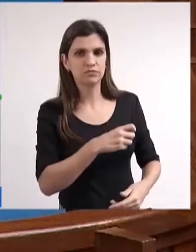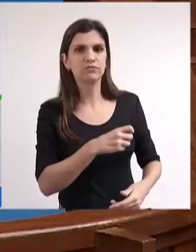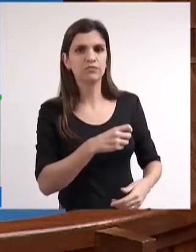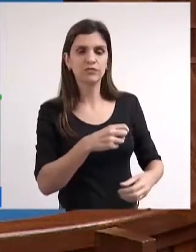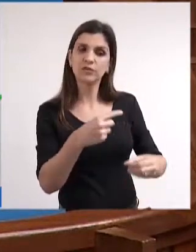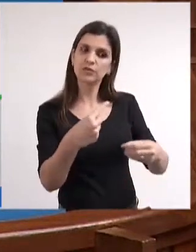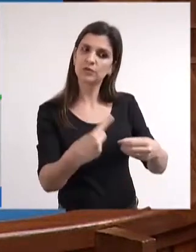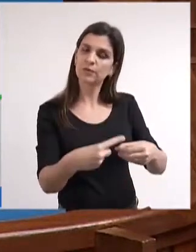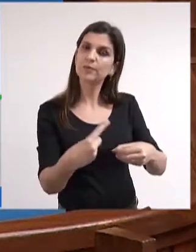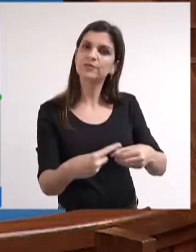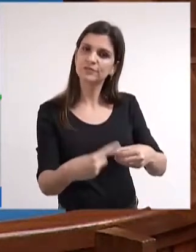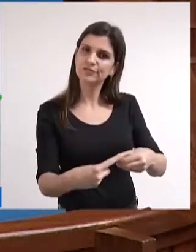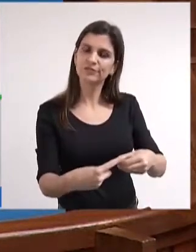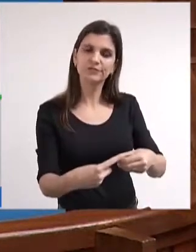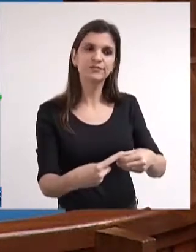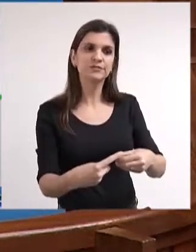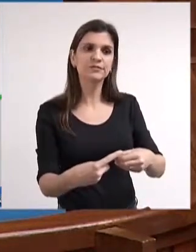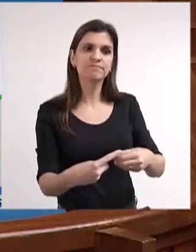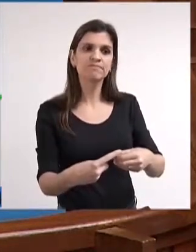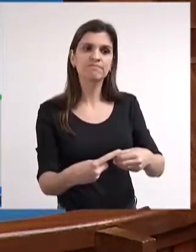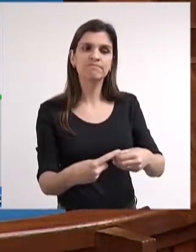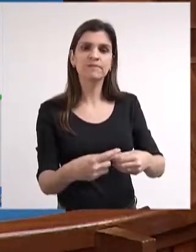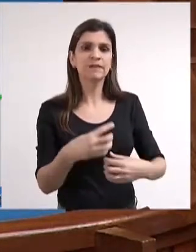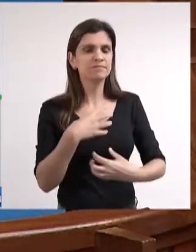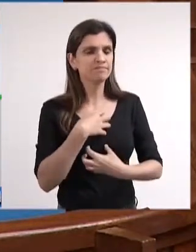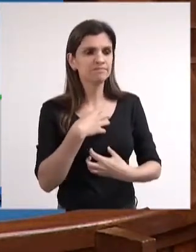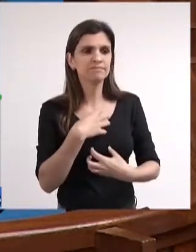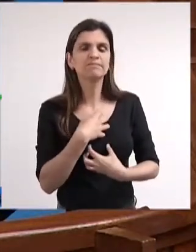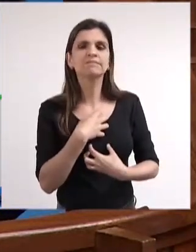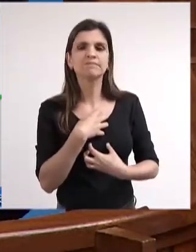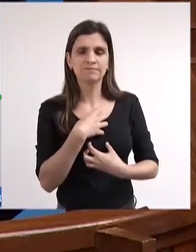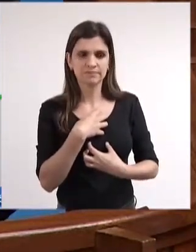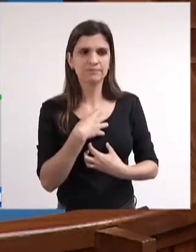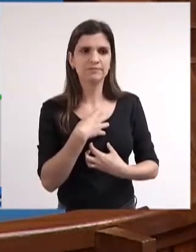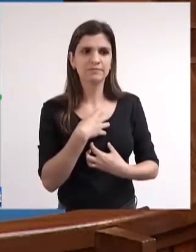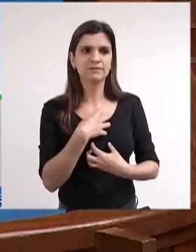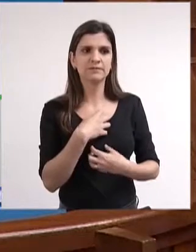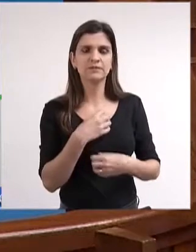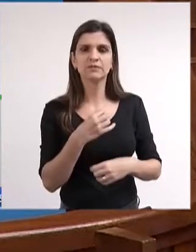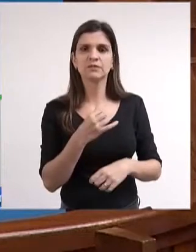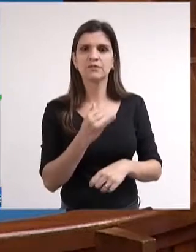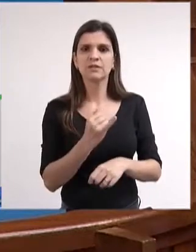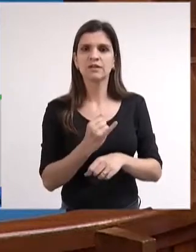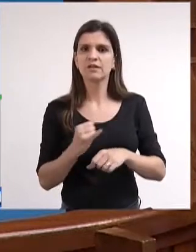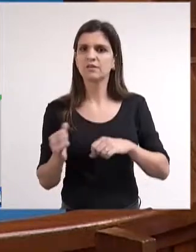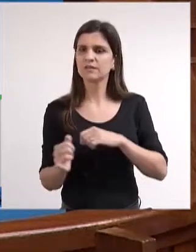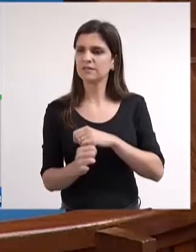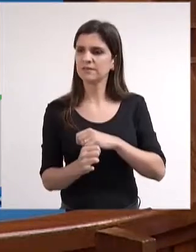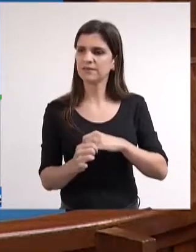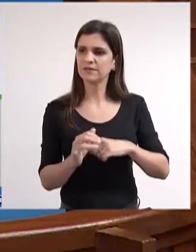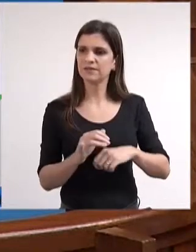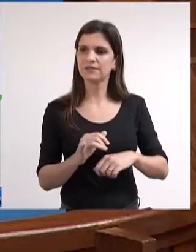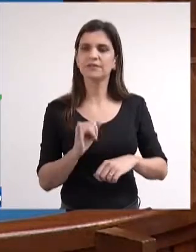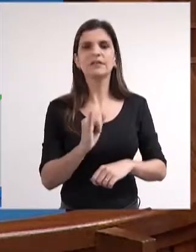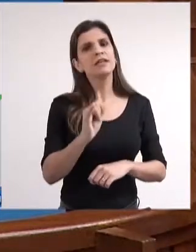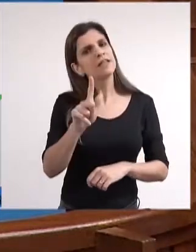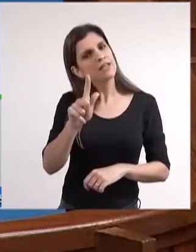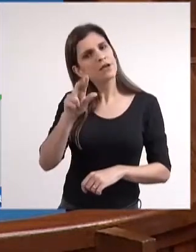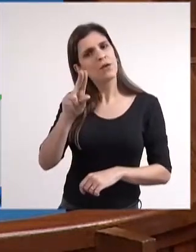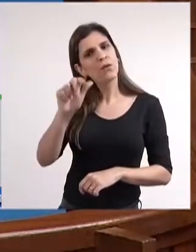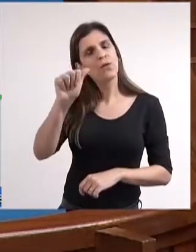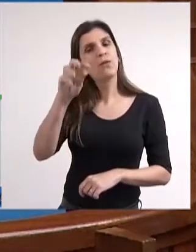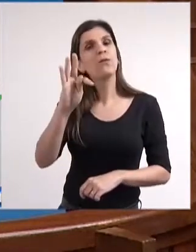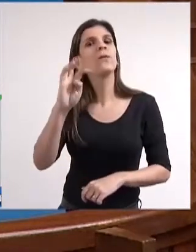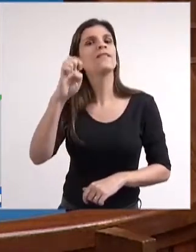os municípios. Eu cito, por exemplo, da minha cidade, Iguatemi, onde o JBS abriu um frigorífico, atendia